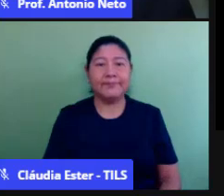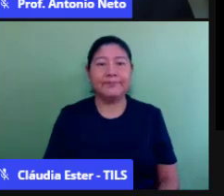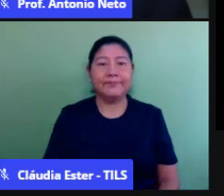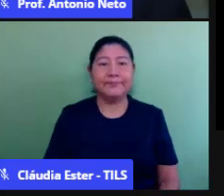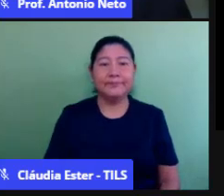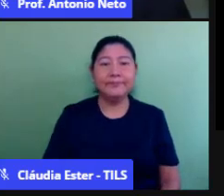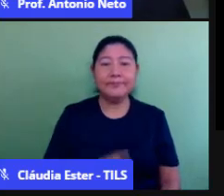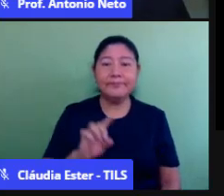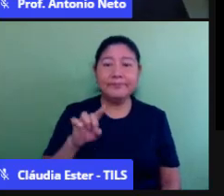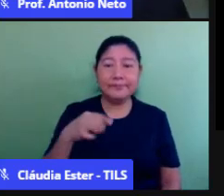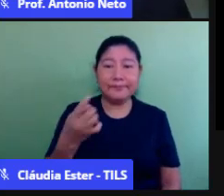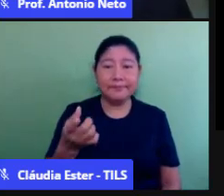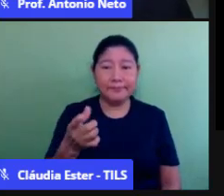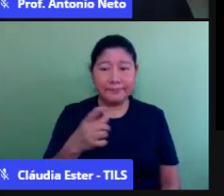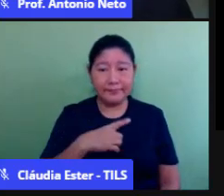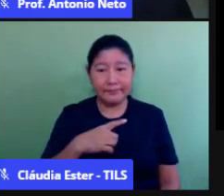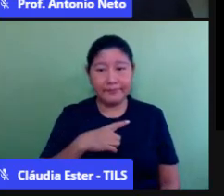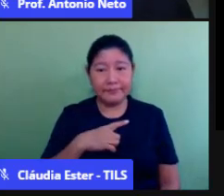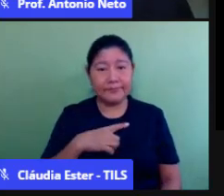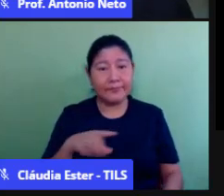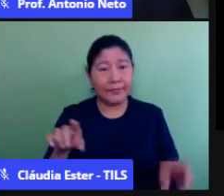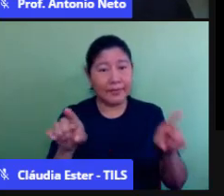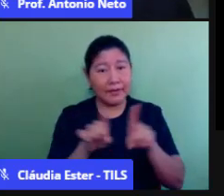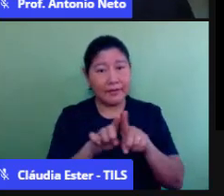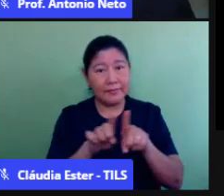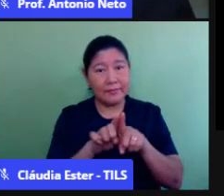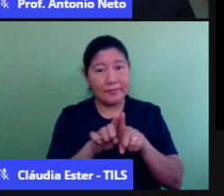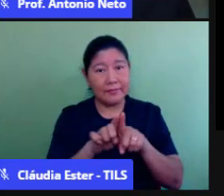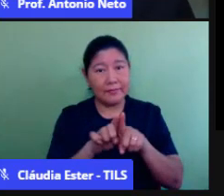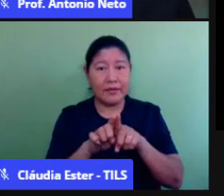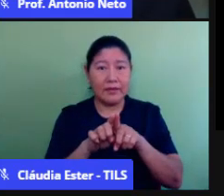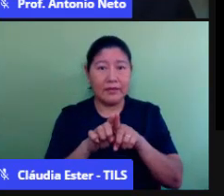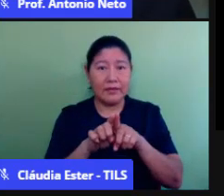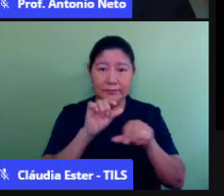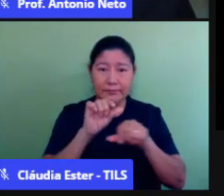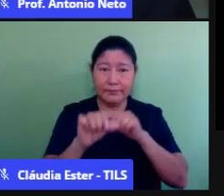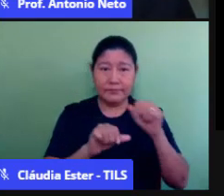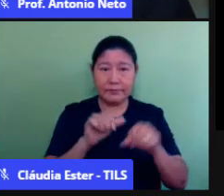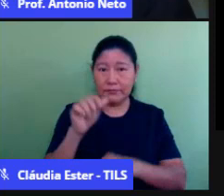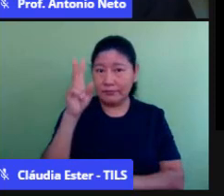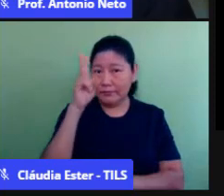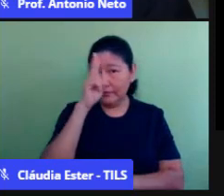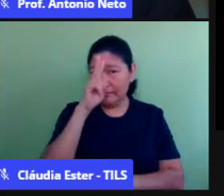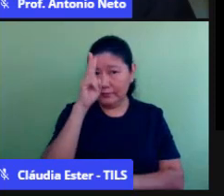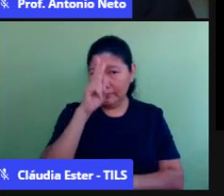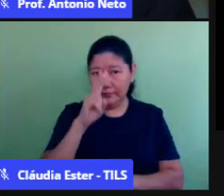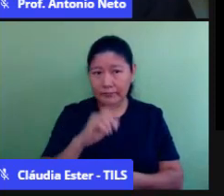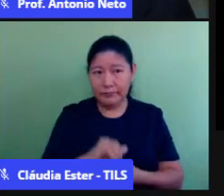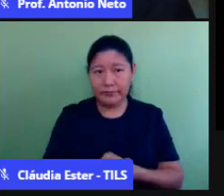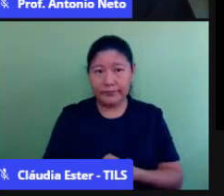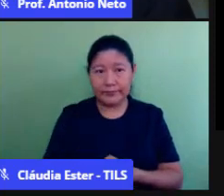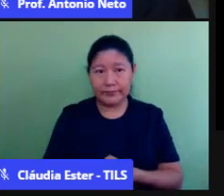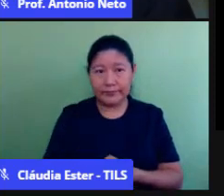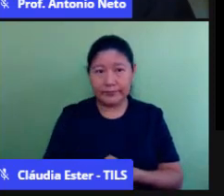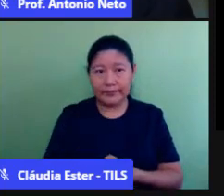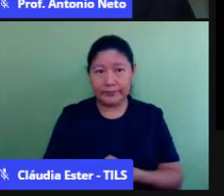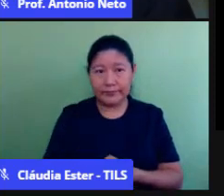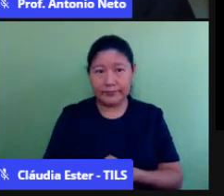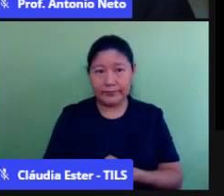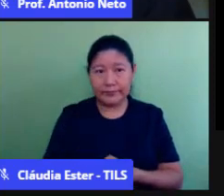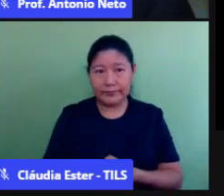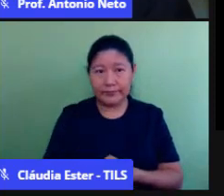Daí a gente pula um pouquinho a história aí, né? Vamos, assim, passar